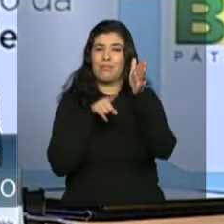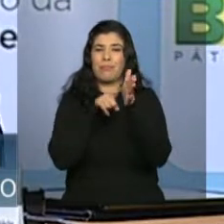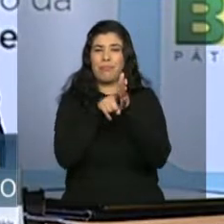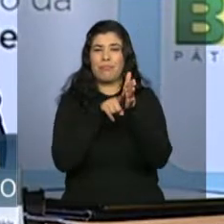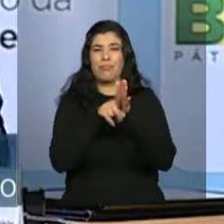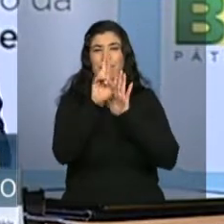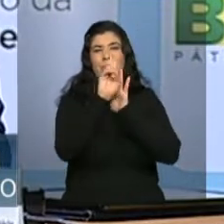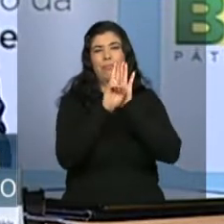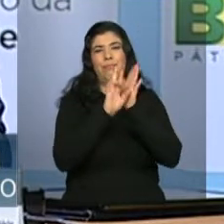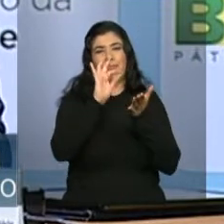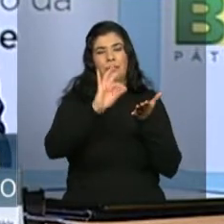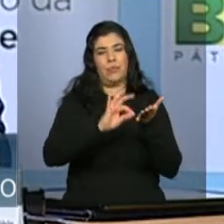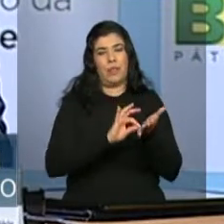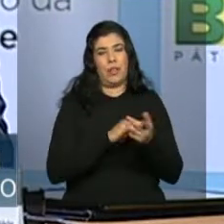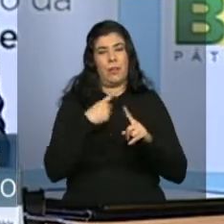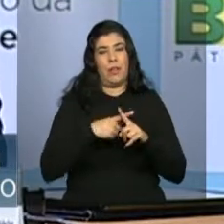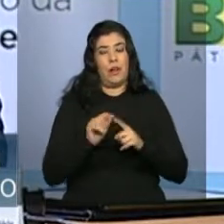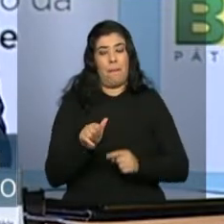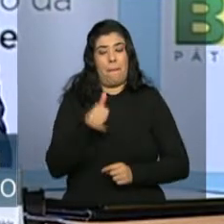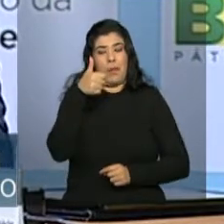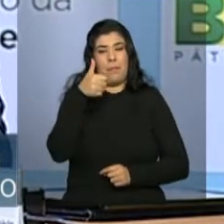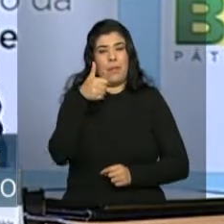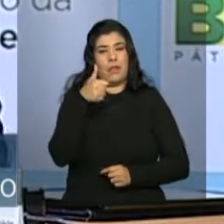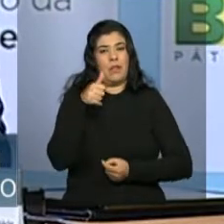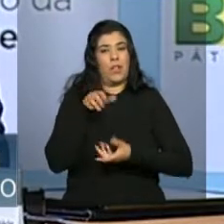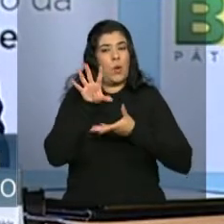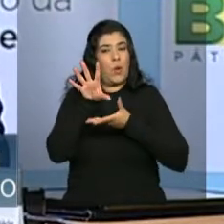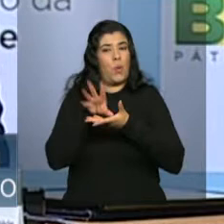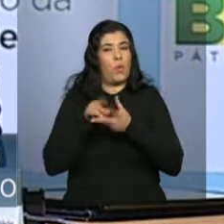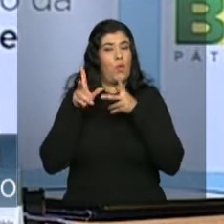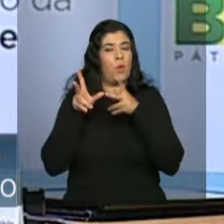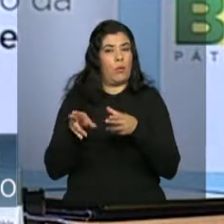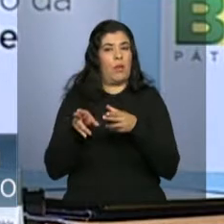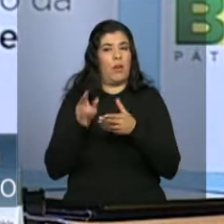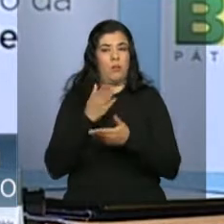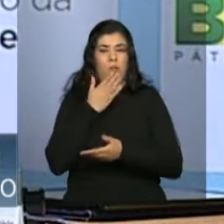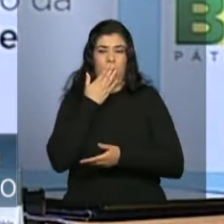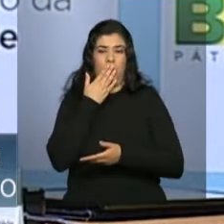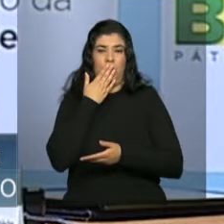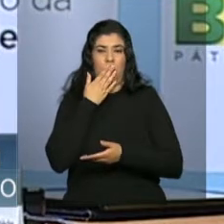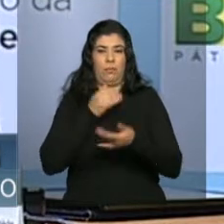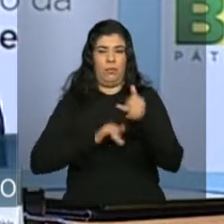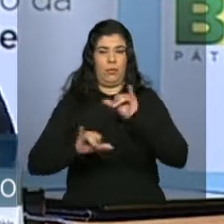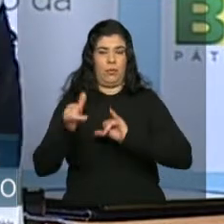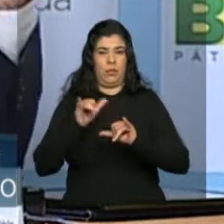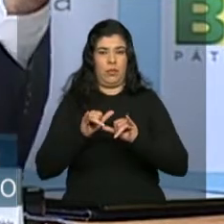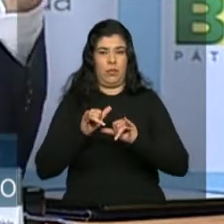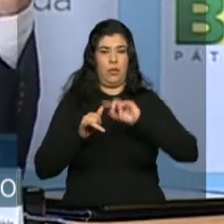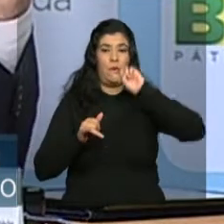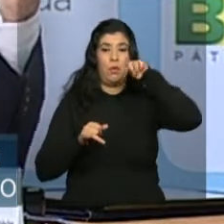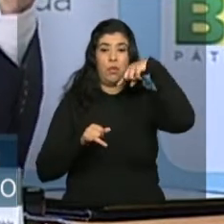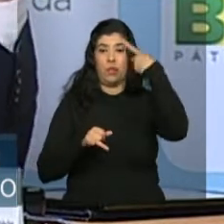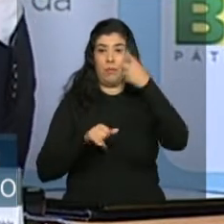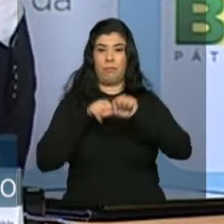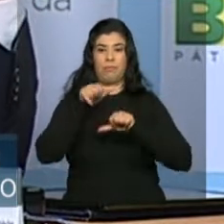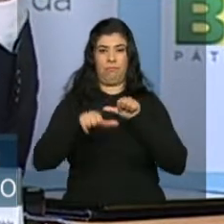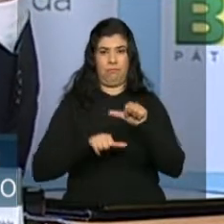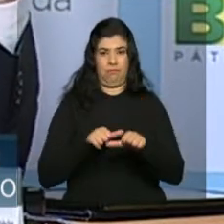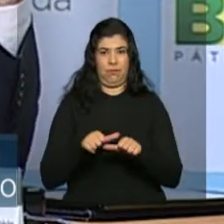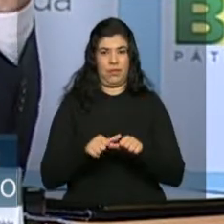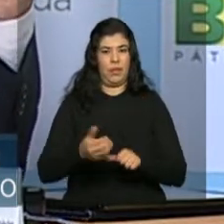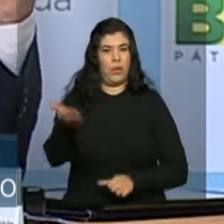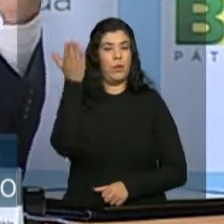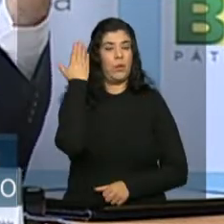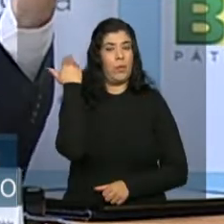do medicamento nascia como Clone é analisado conjuntamente como eu falei pra vocês e depois começava a mudar com essa com essa estratégia